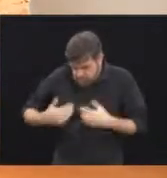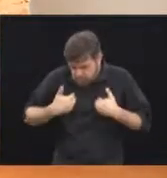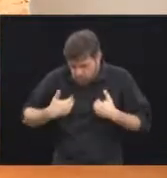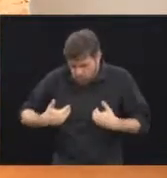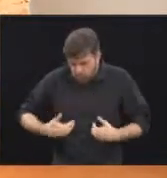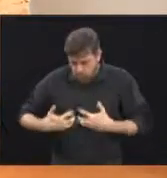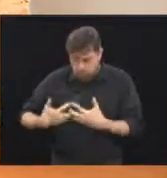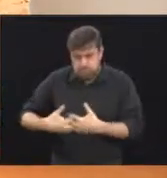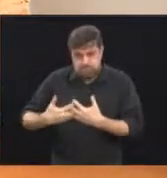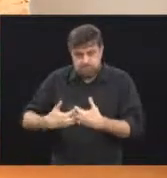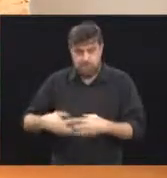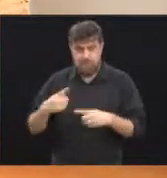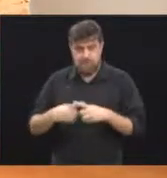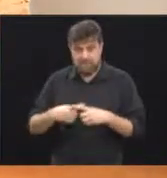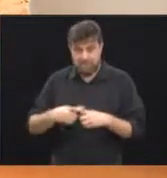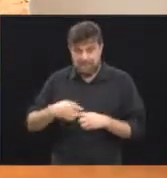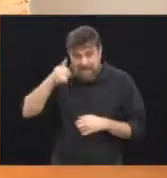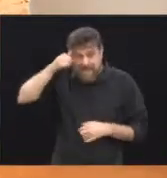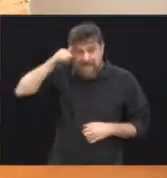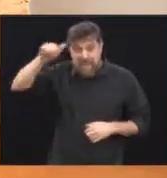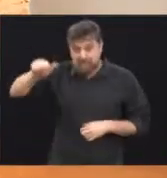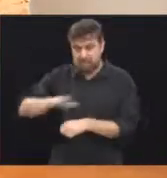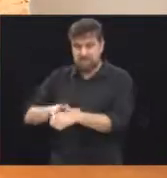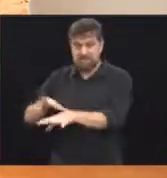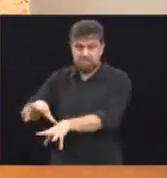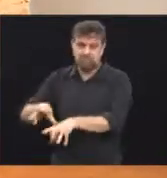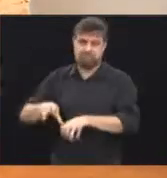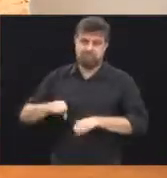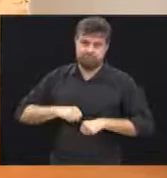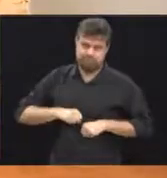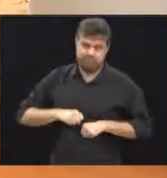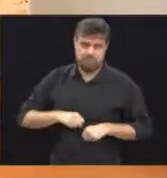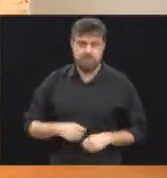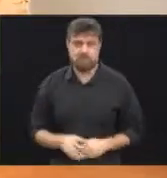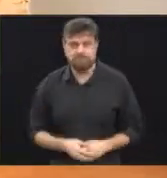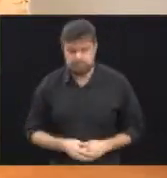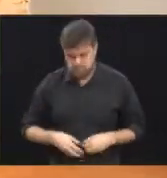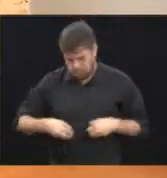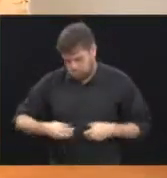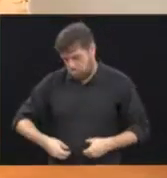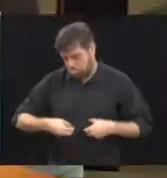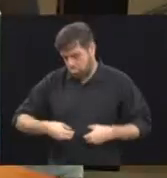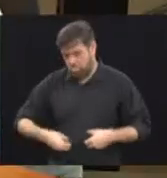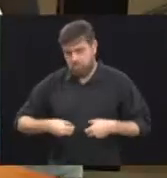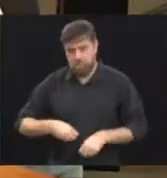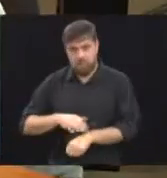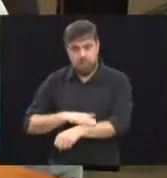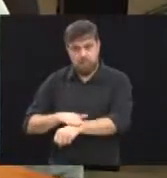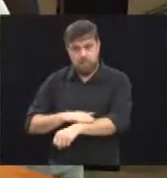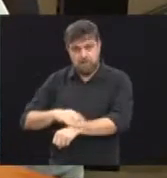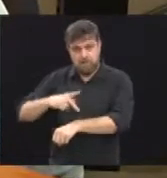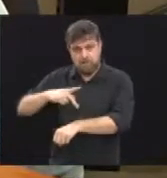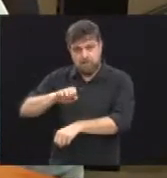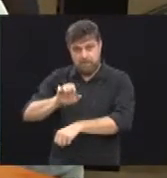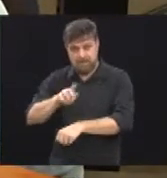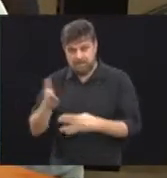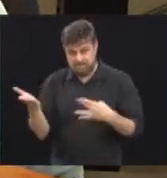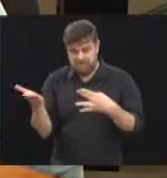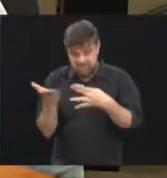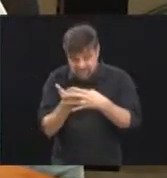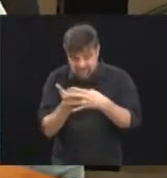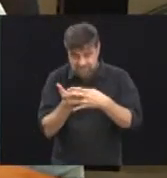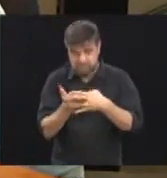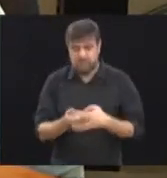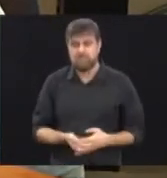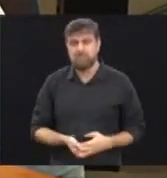tirando a possibilidade dela ter uma doença por esse excesso de pele, efetivamente. Doutor, mais um intervalozinho.